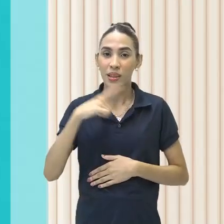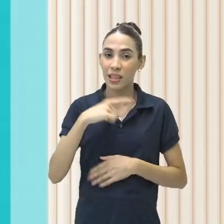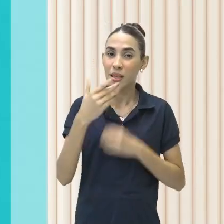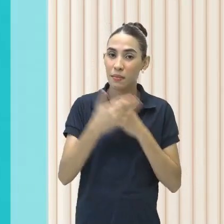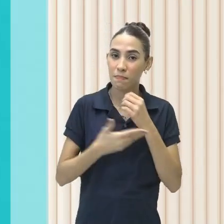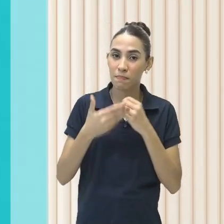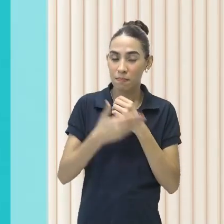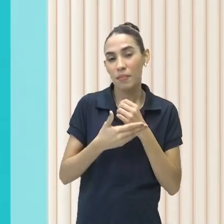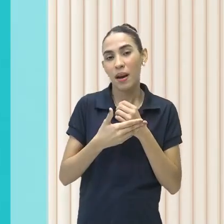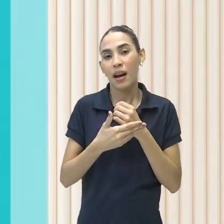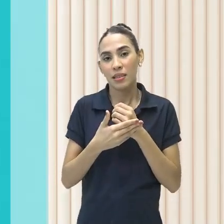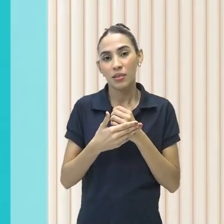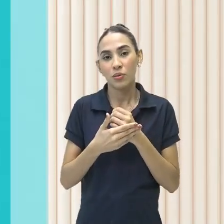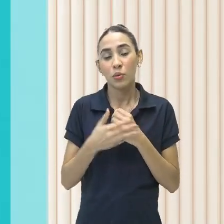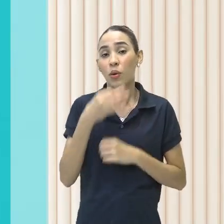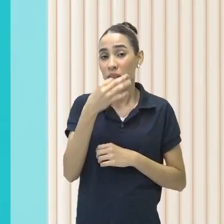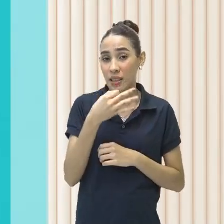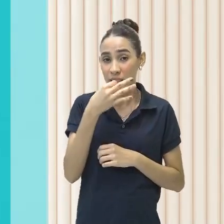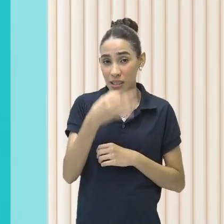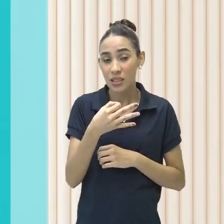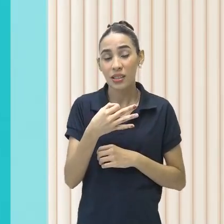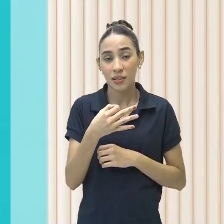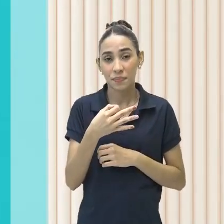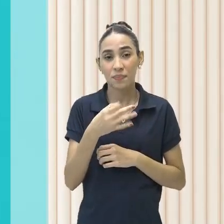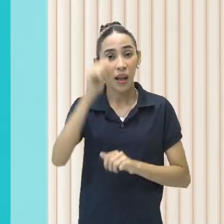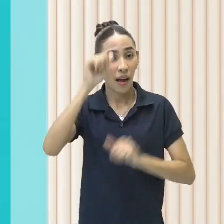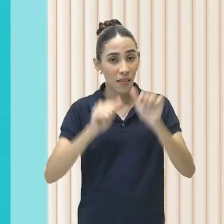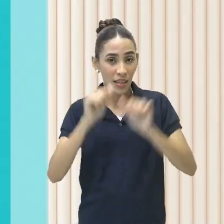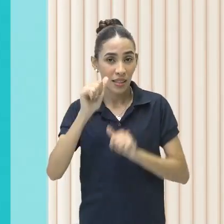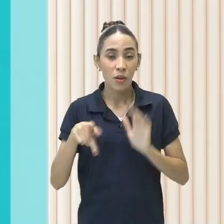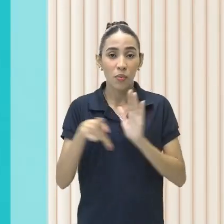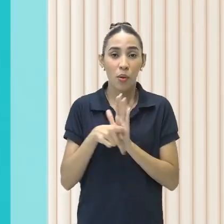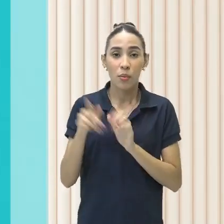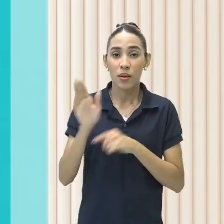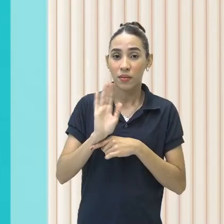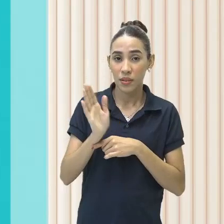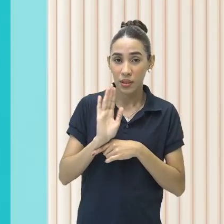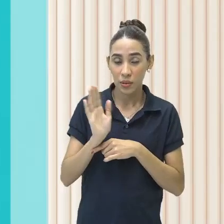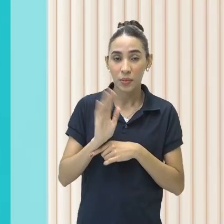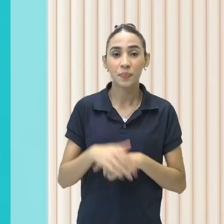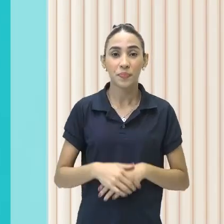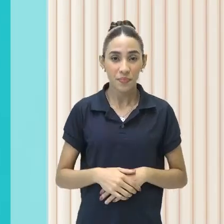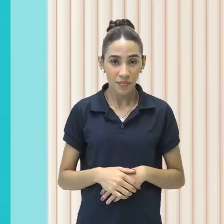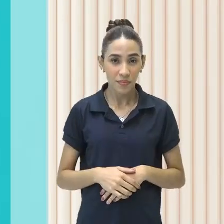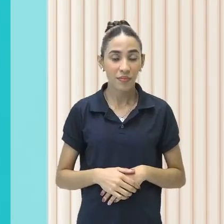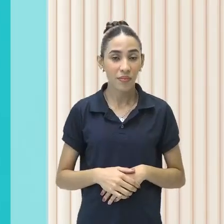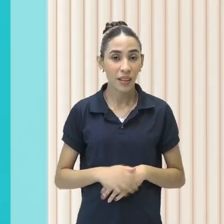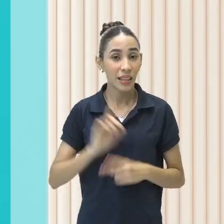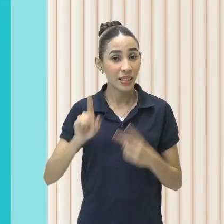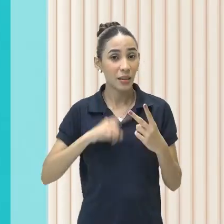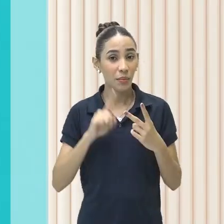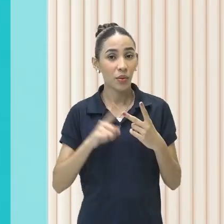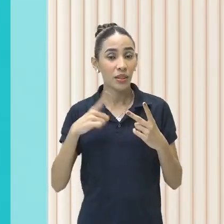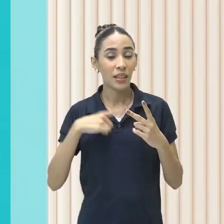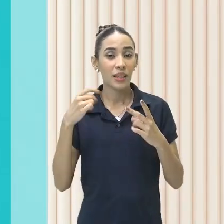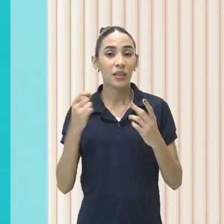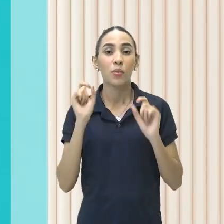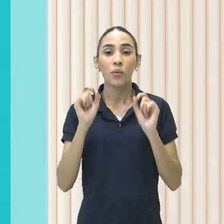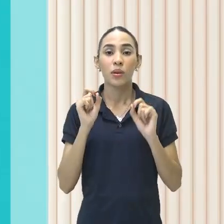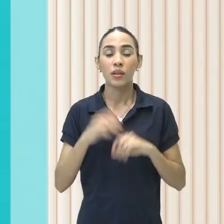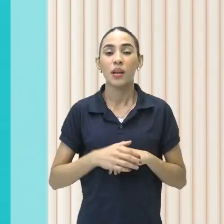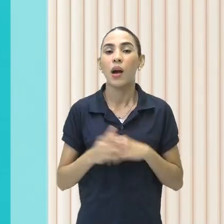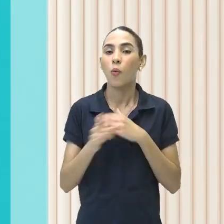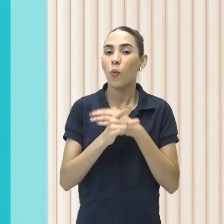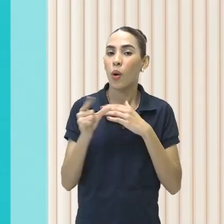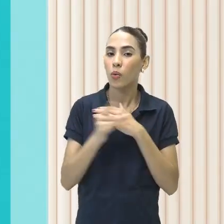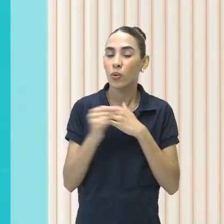base do porquê ele está fazendo essa crítica, né? Essa avaliação do livro, do filme. E logo em seguida, da questão do próprio